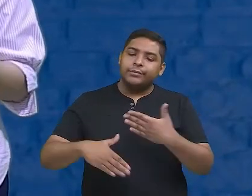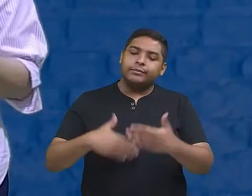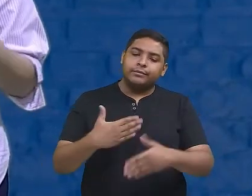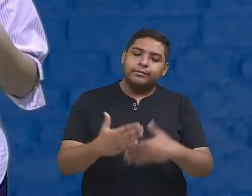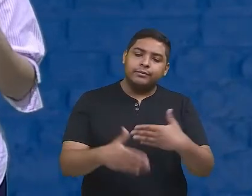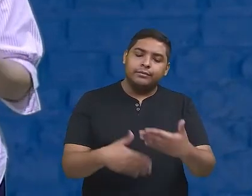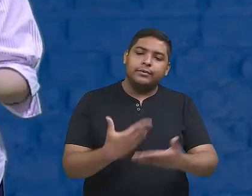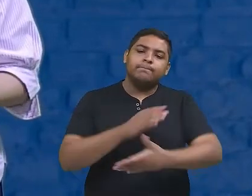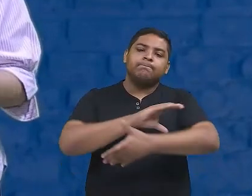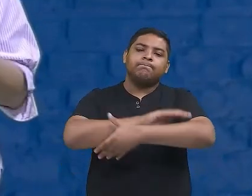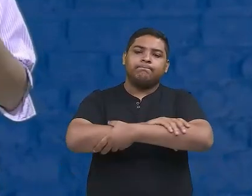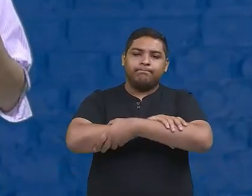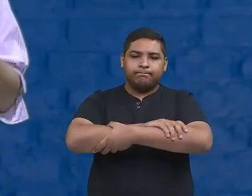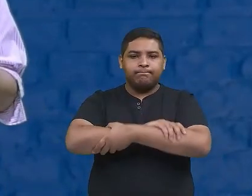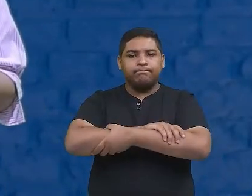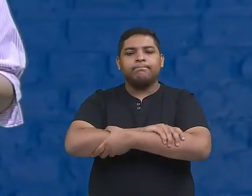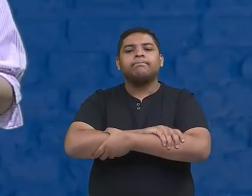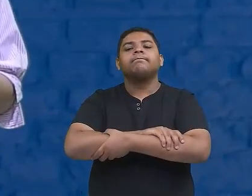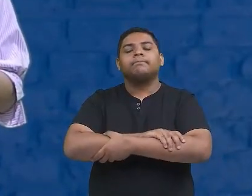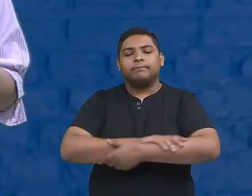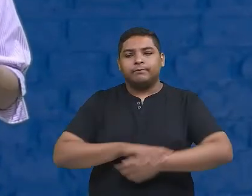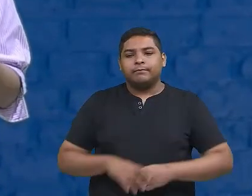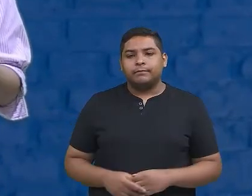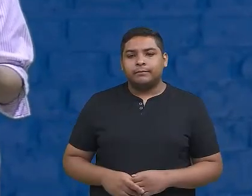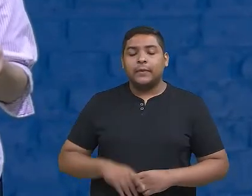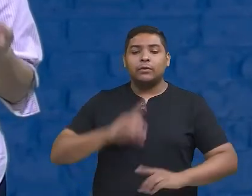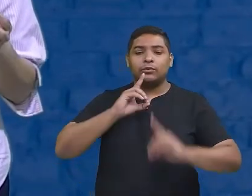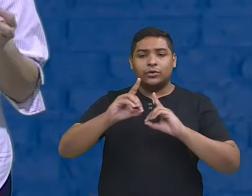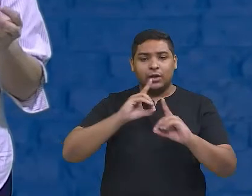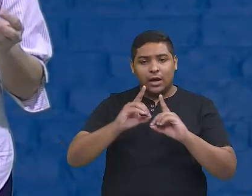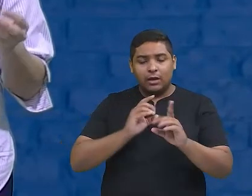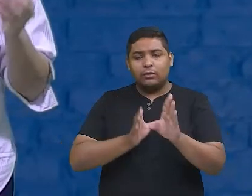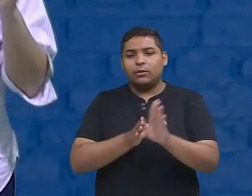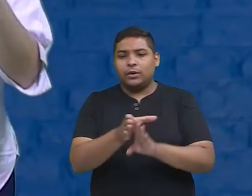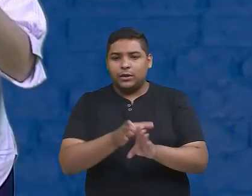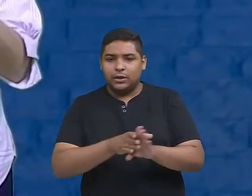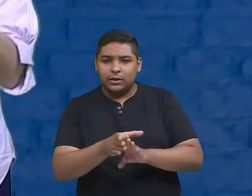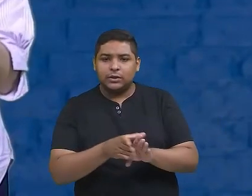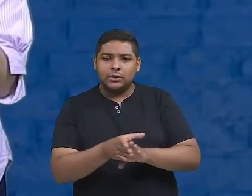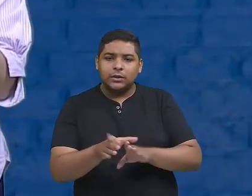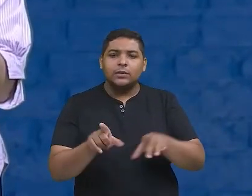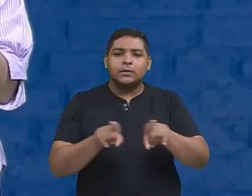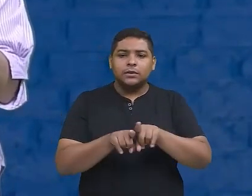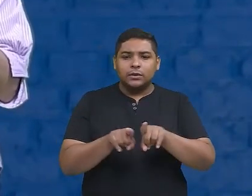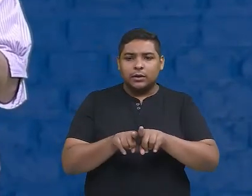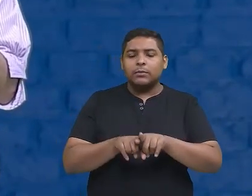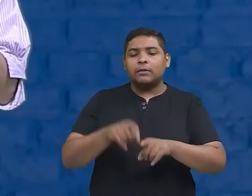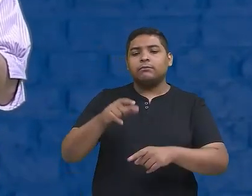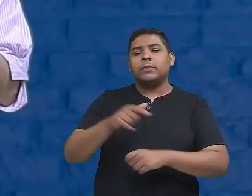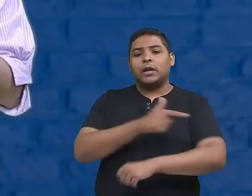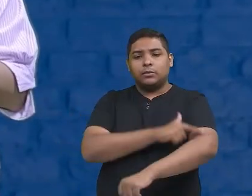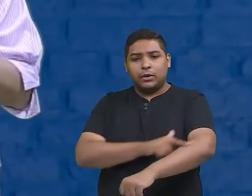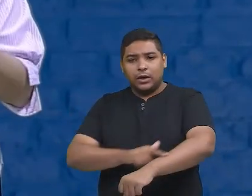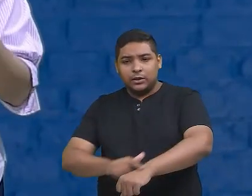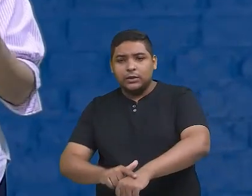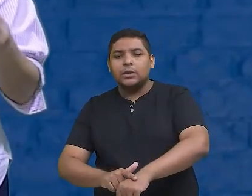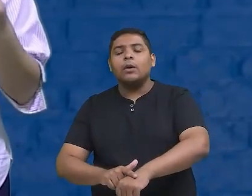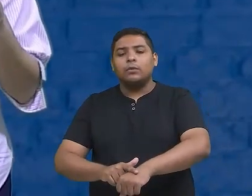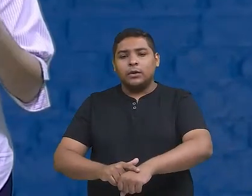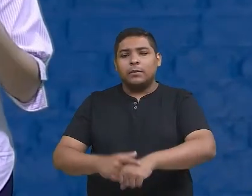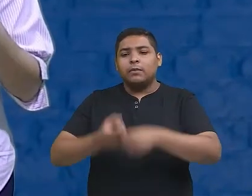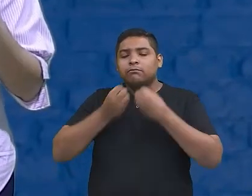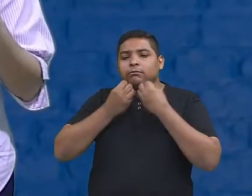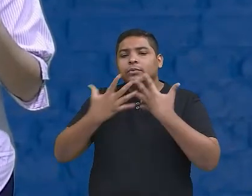parceria, no diálogo, na orientação, a educação e a afetividade estão em construção. Então, a gente